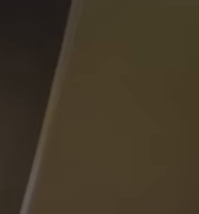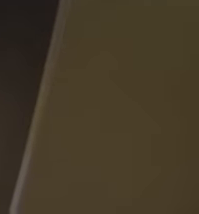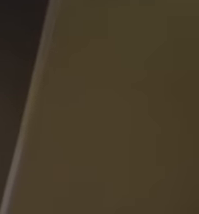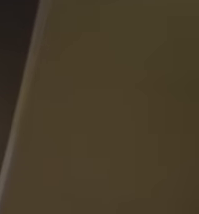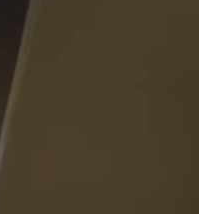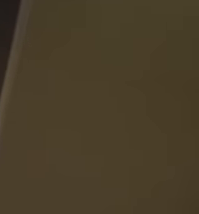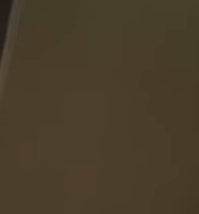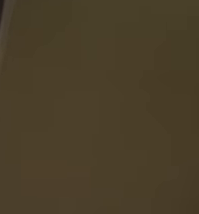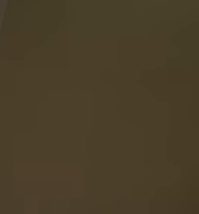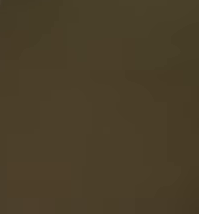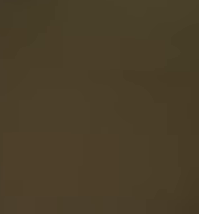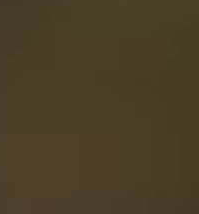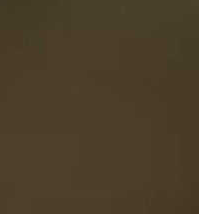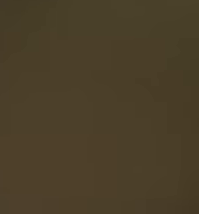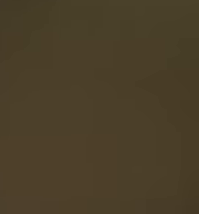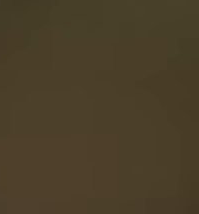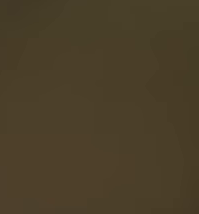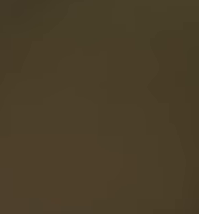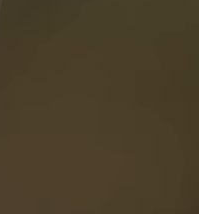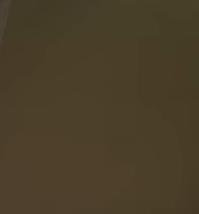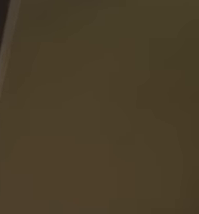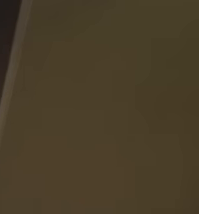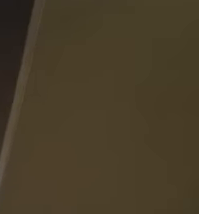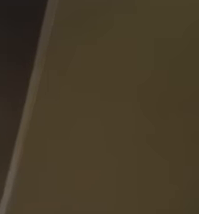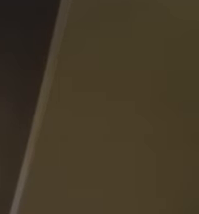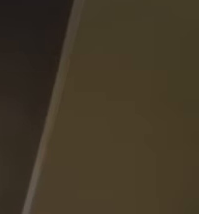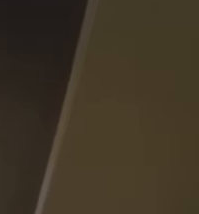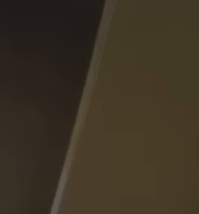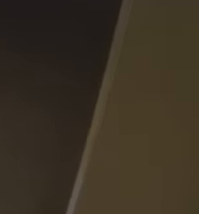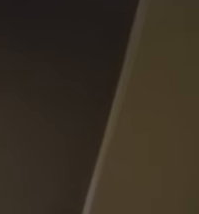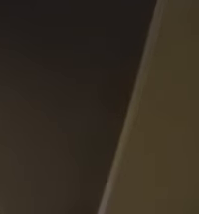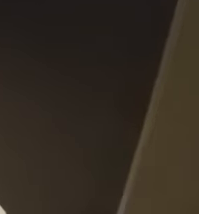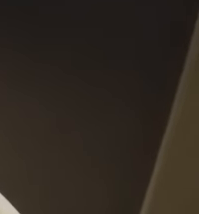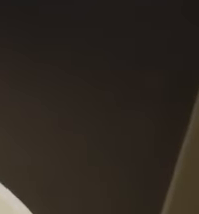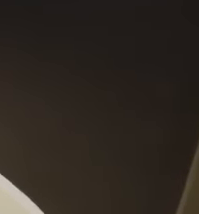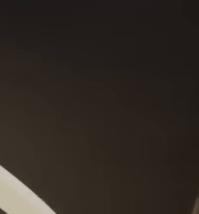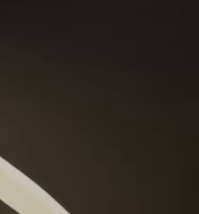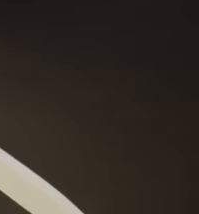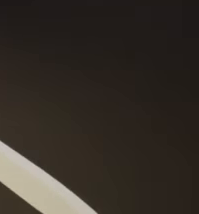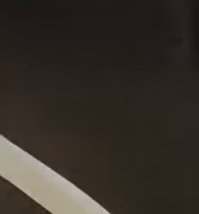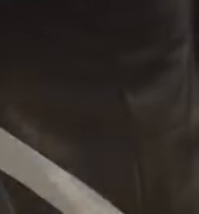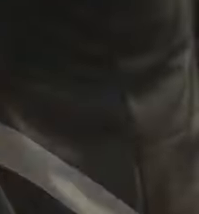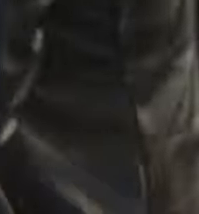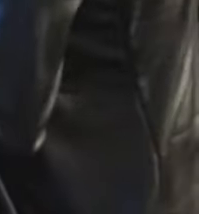do espelho que realiza seus desejos.